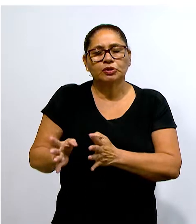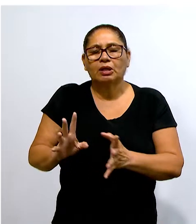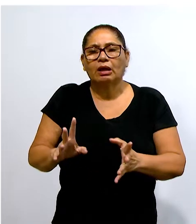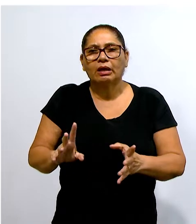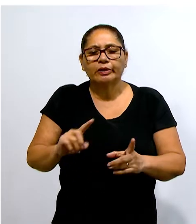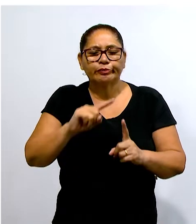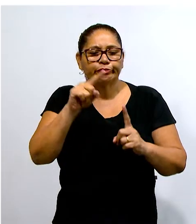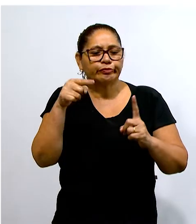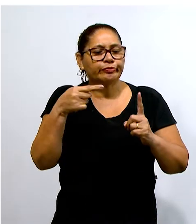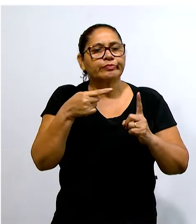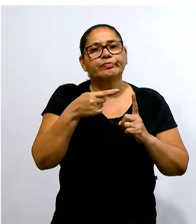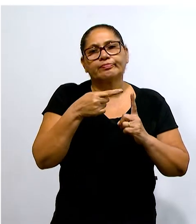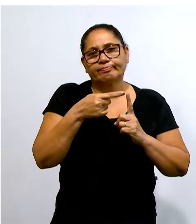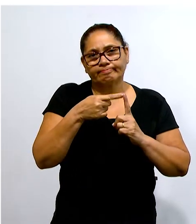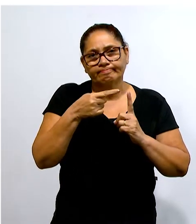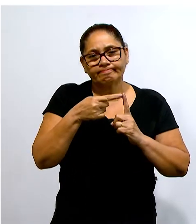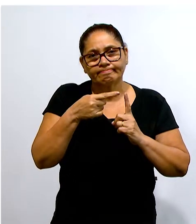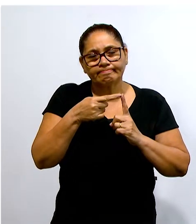aspectos.